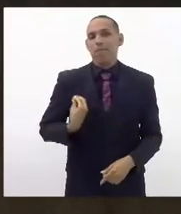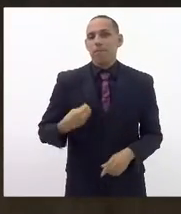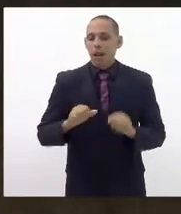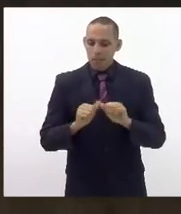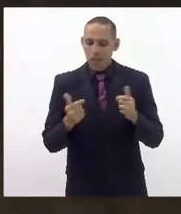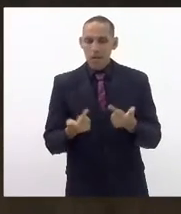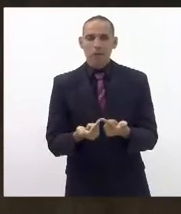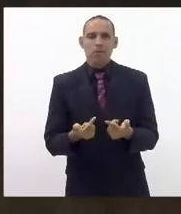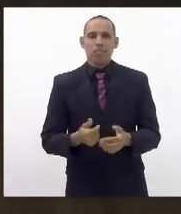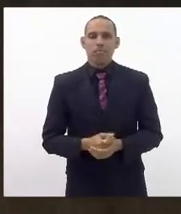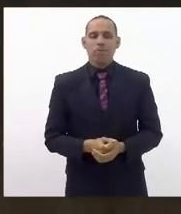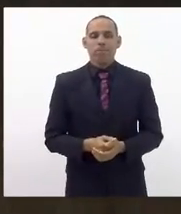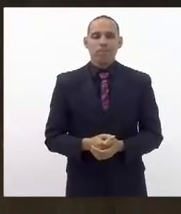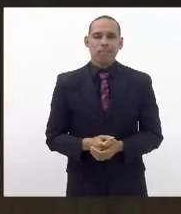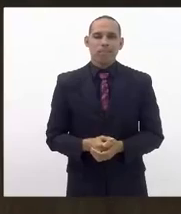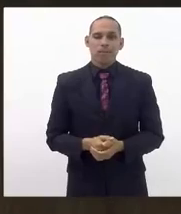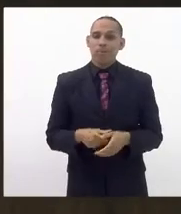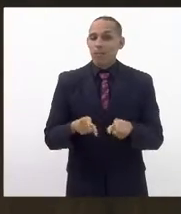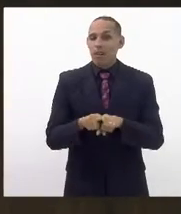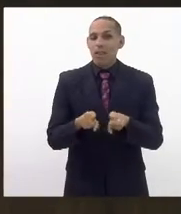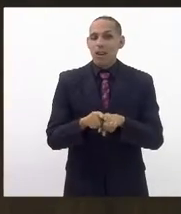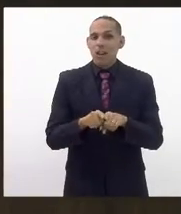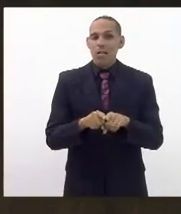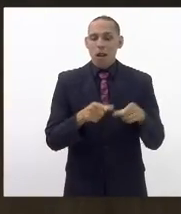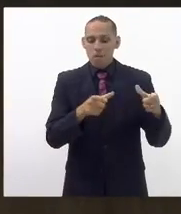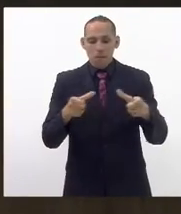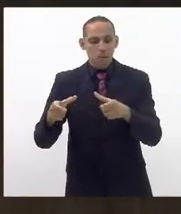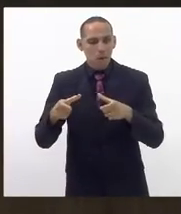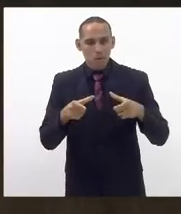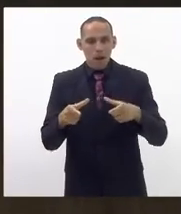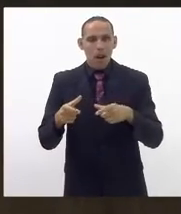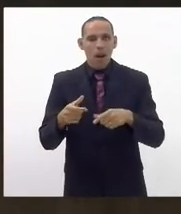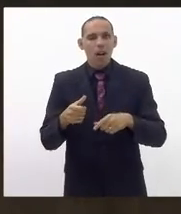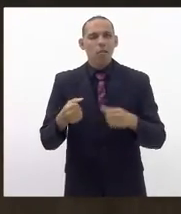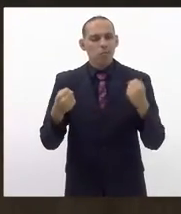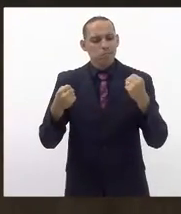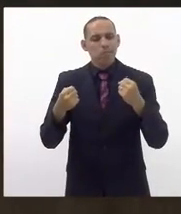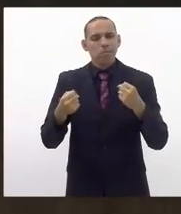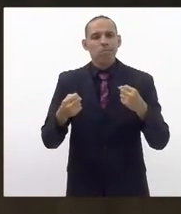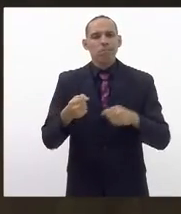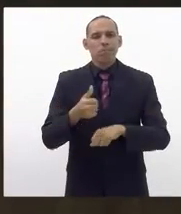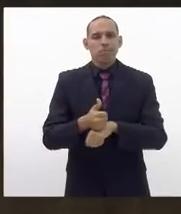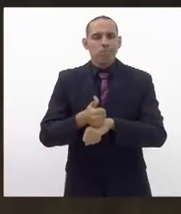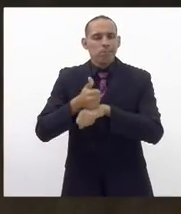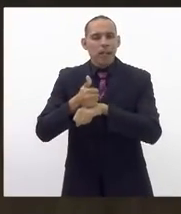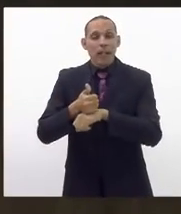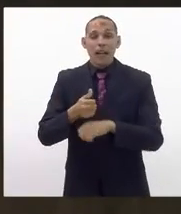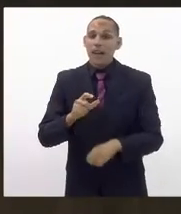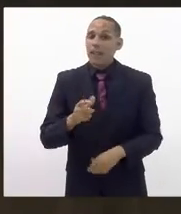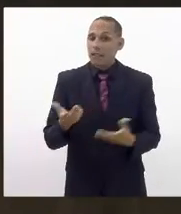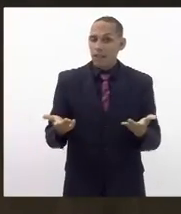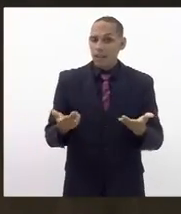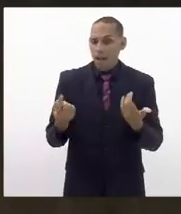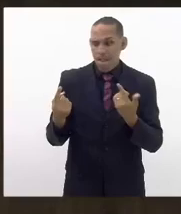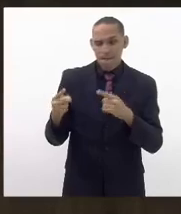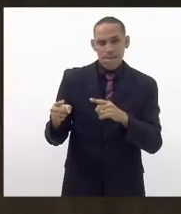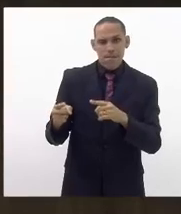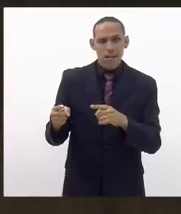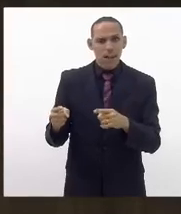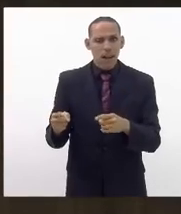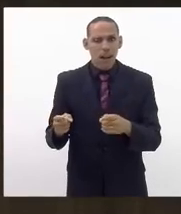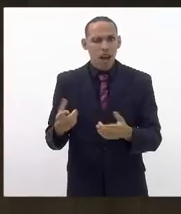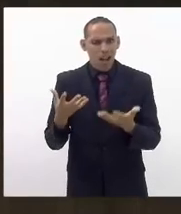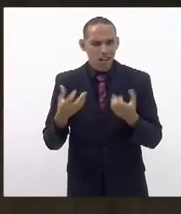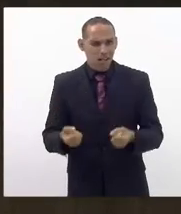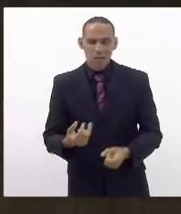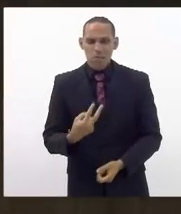da Assembleia Legislativa e também nos espaços de poder. Então, é importante dizer que esses ataques não podem ser tolerados